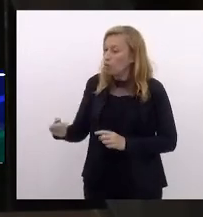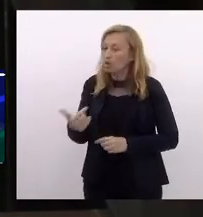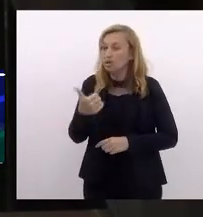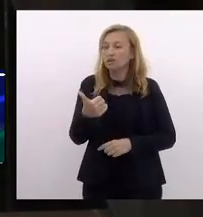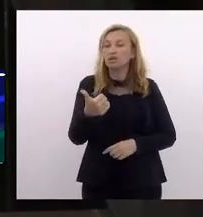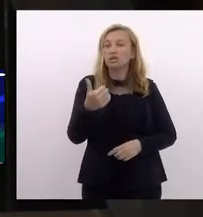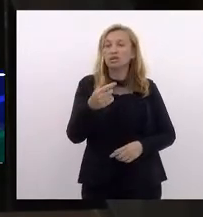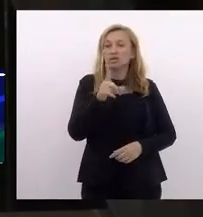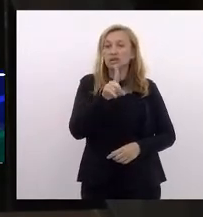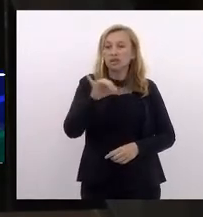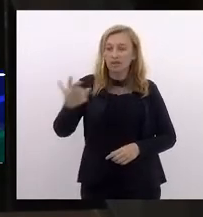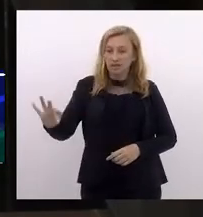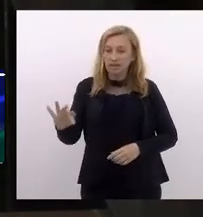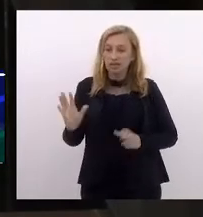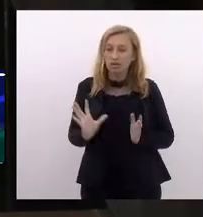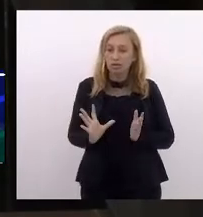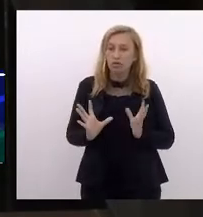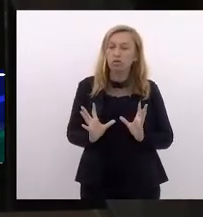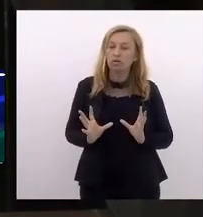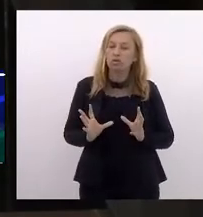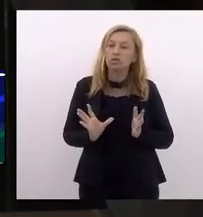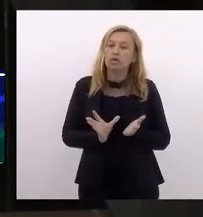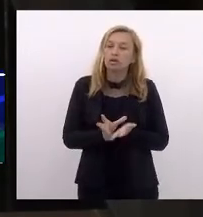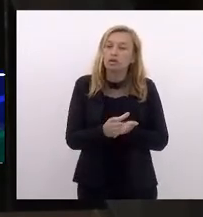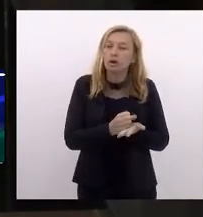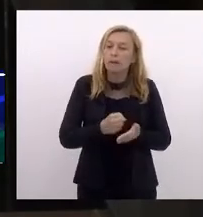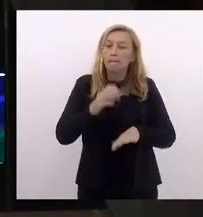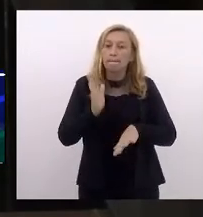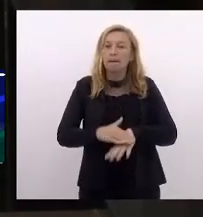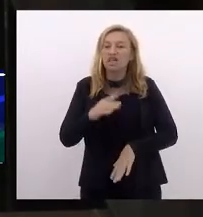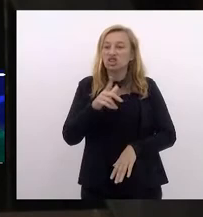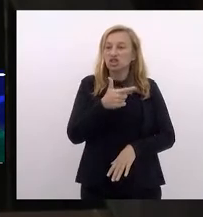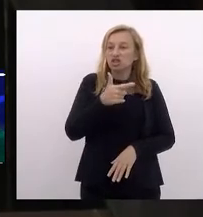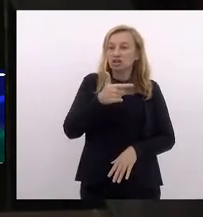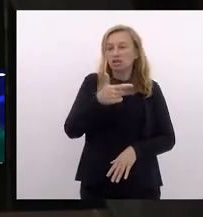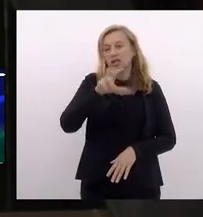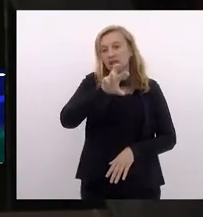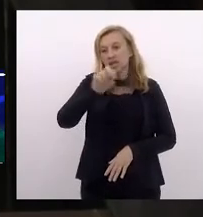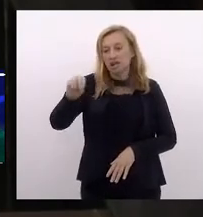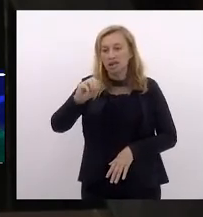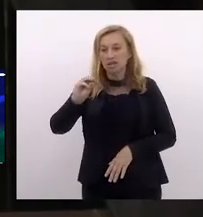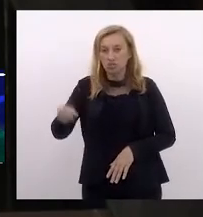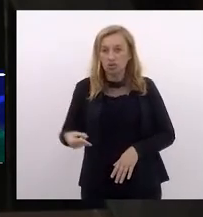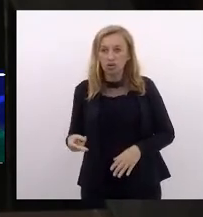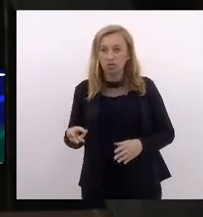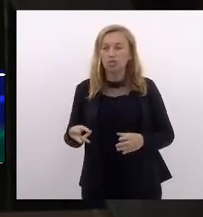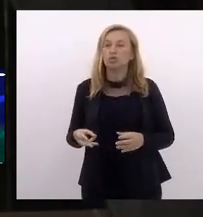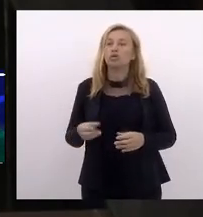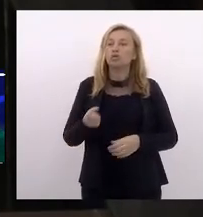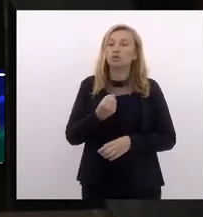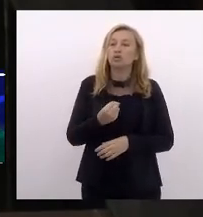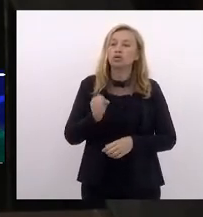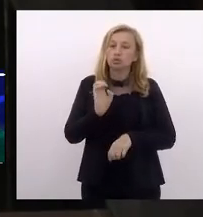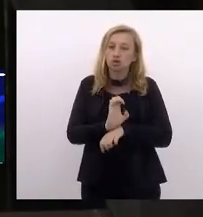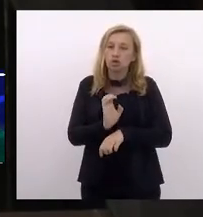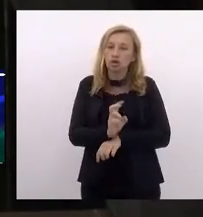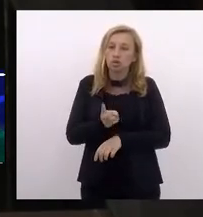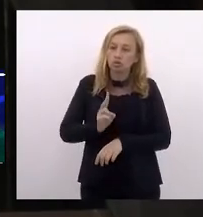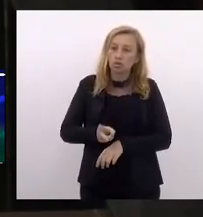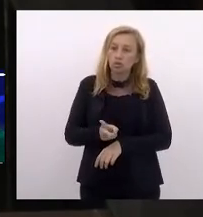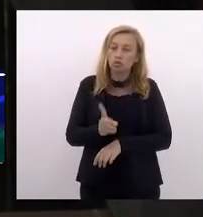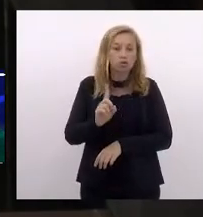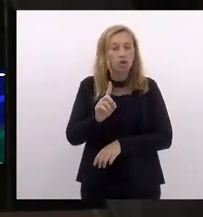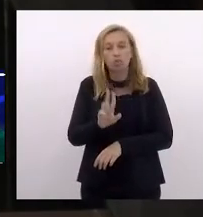deve ser passional que acumulante mais de 500 mil unidades habitacionais é o número do nosso défice no Rio de Janeiro e o estado continua